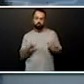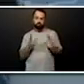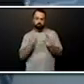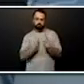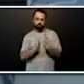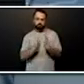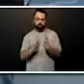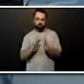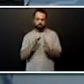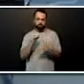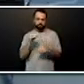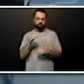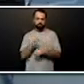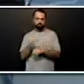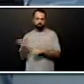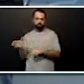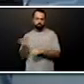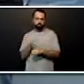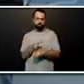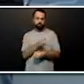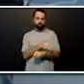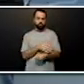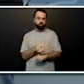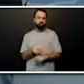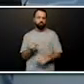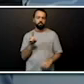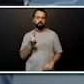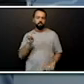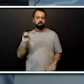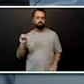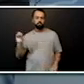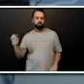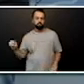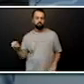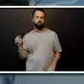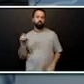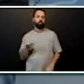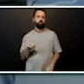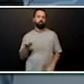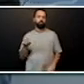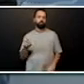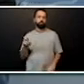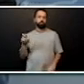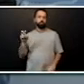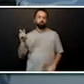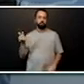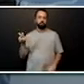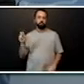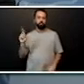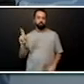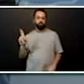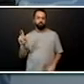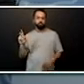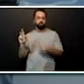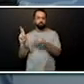105. 5 unidades, 0 dezenas,